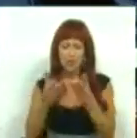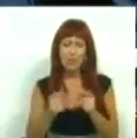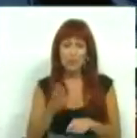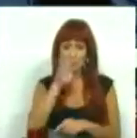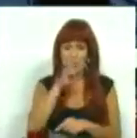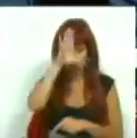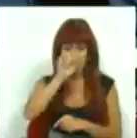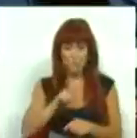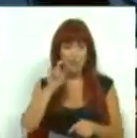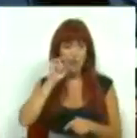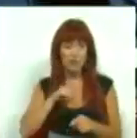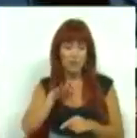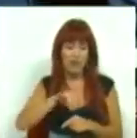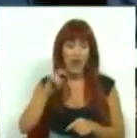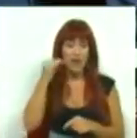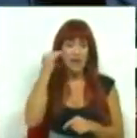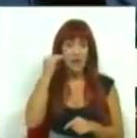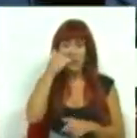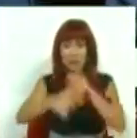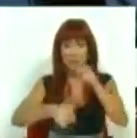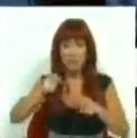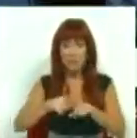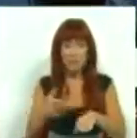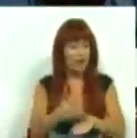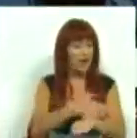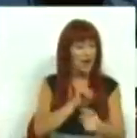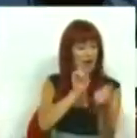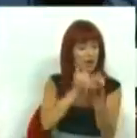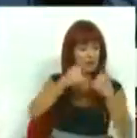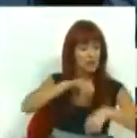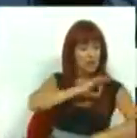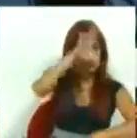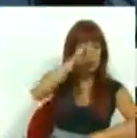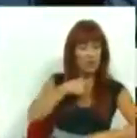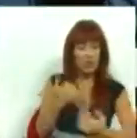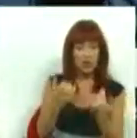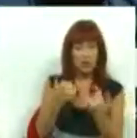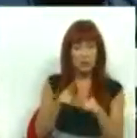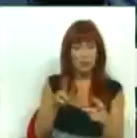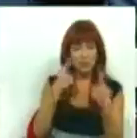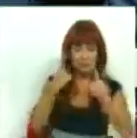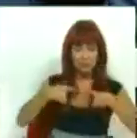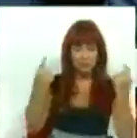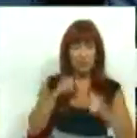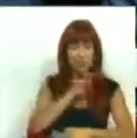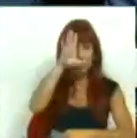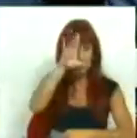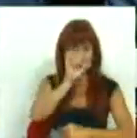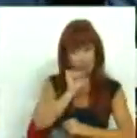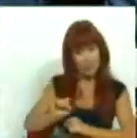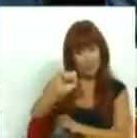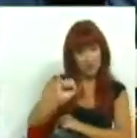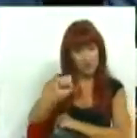associada ao Ministério da Defesa e em especial à área do pessoal. Da anterior audição com o Sr. Ministro e de informações tornadas públicas pelo seu